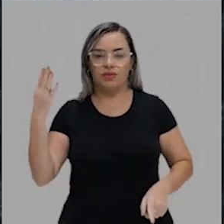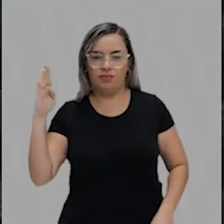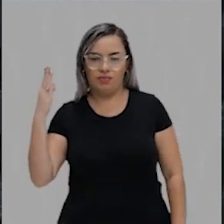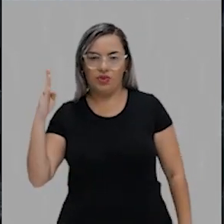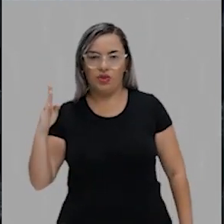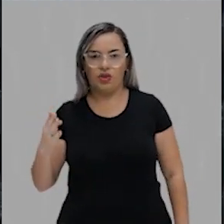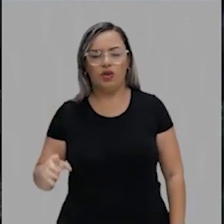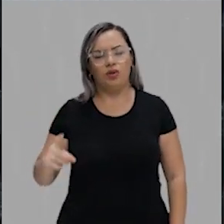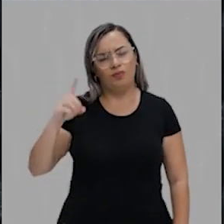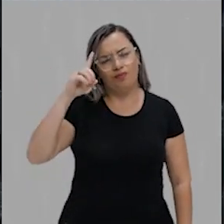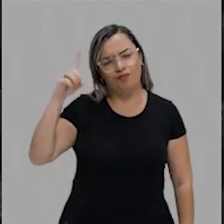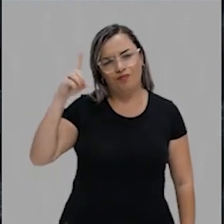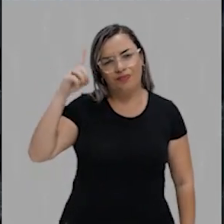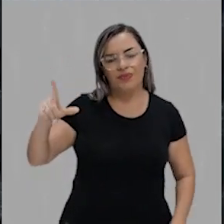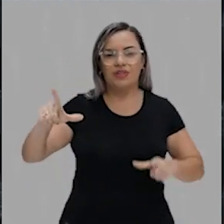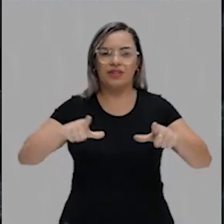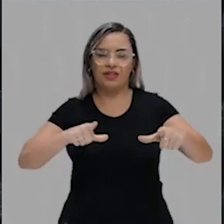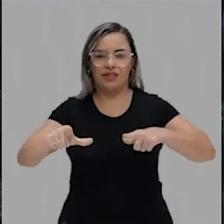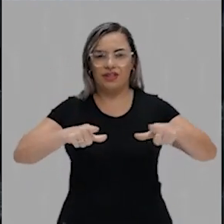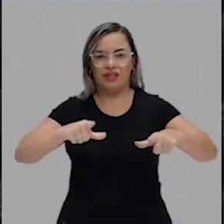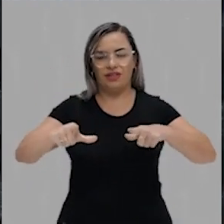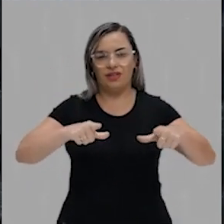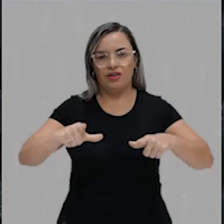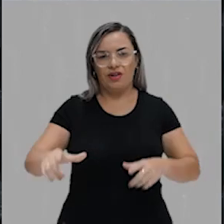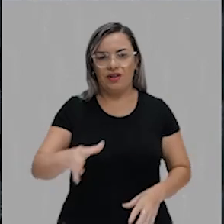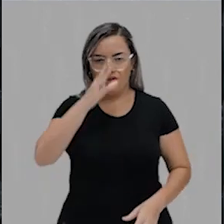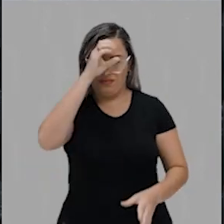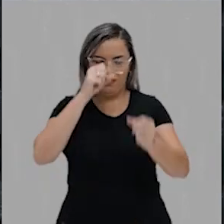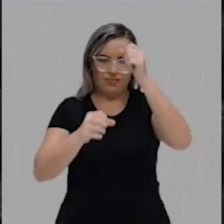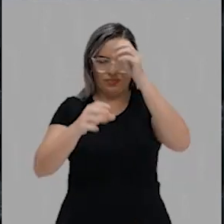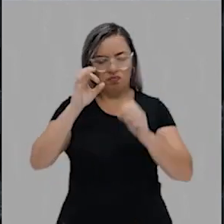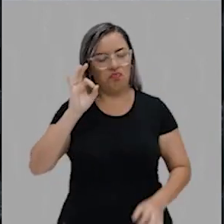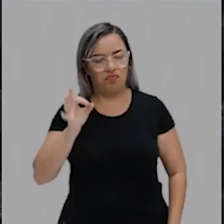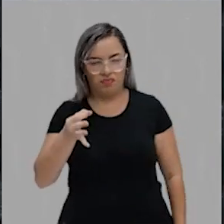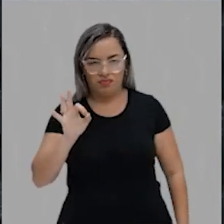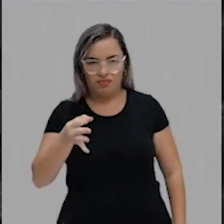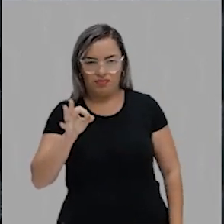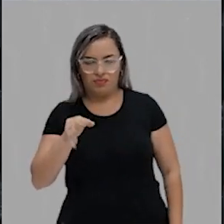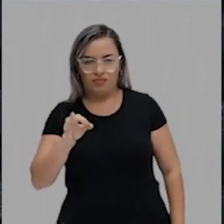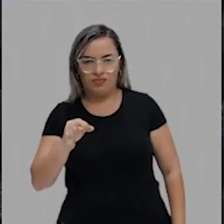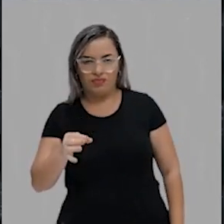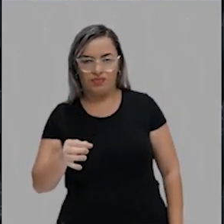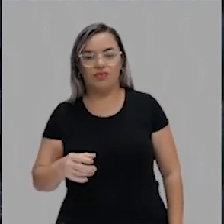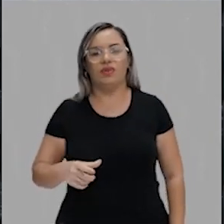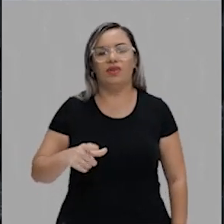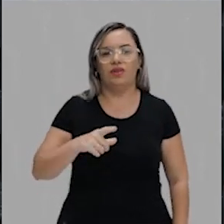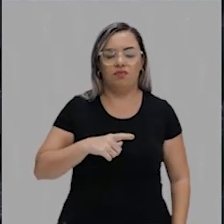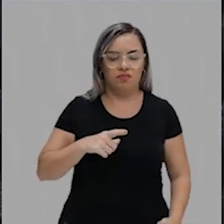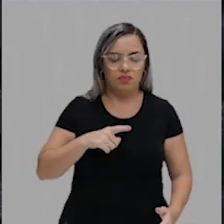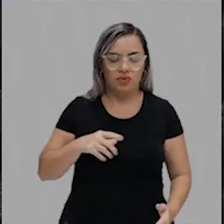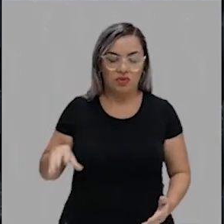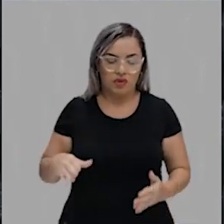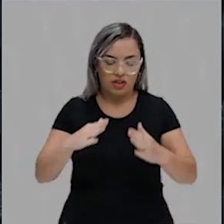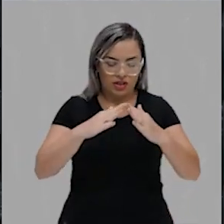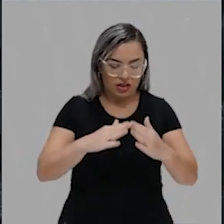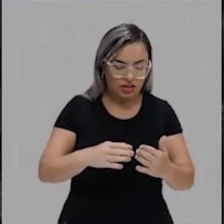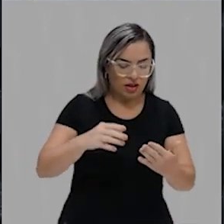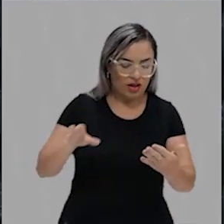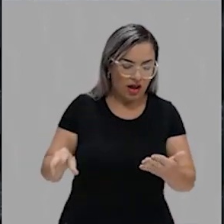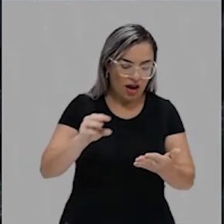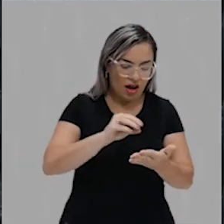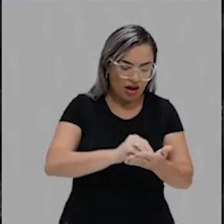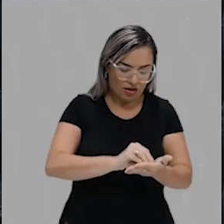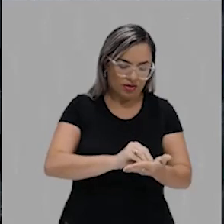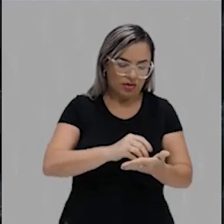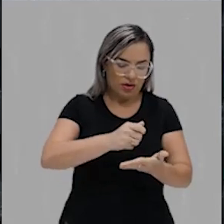todo dia trabalhando para que vocês aprendam, certo? Então, quando vocês estiverem nessas aulas, pegue o caderninho, anote. Em nossa aula